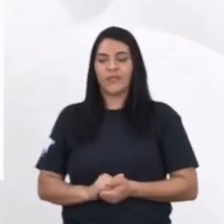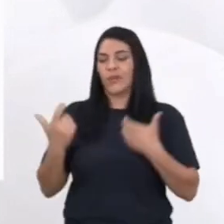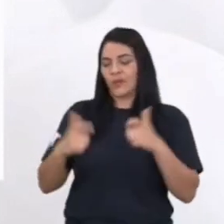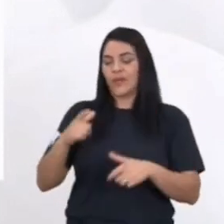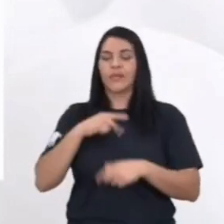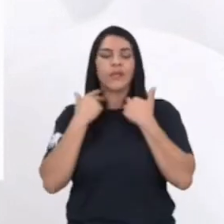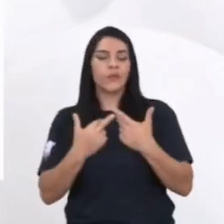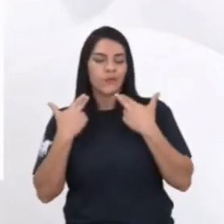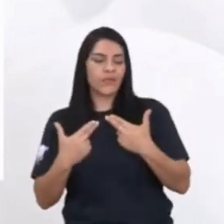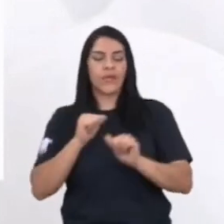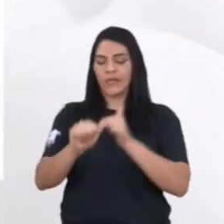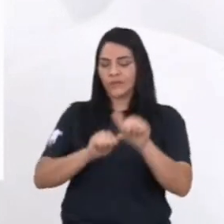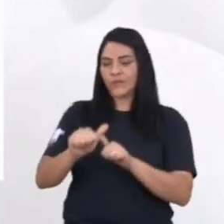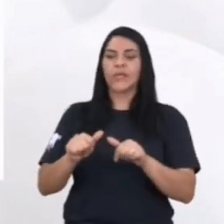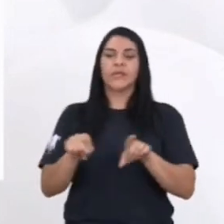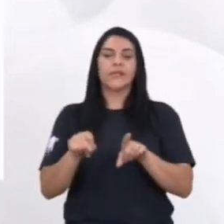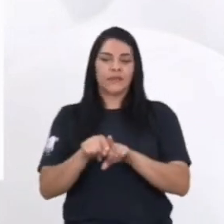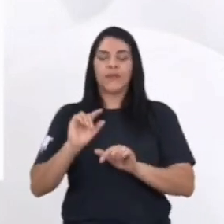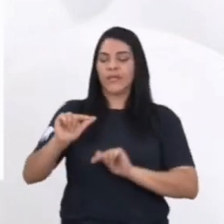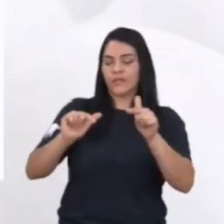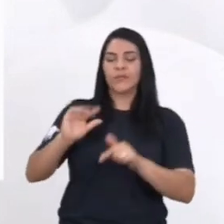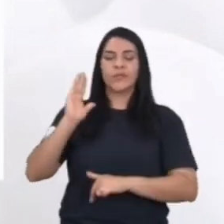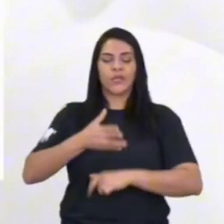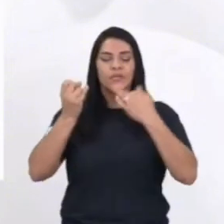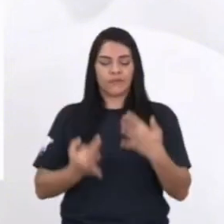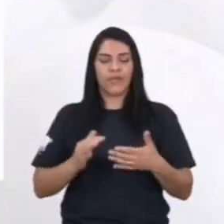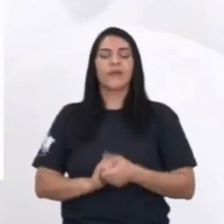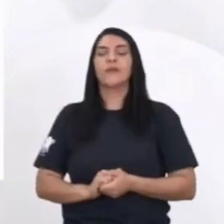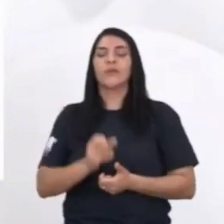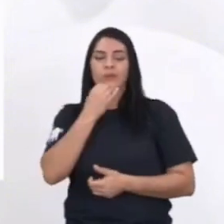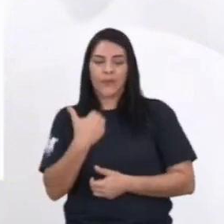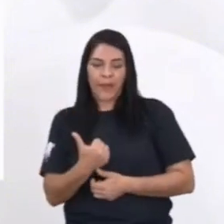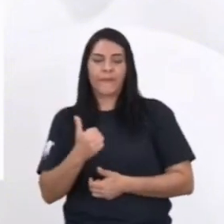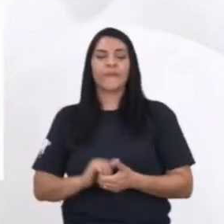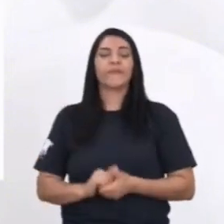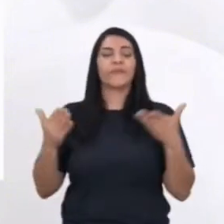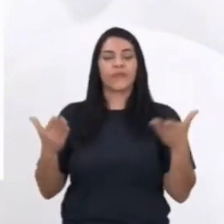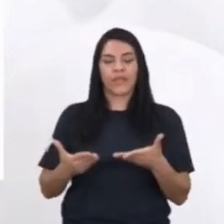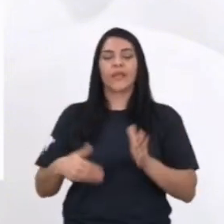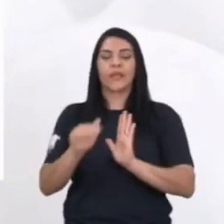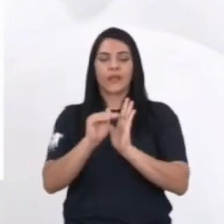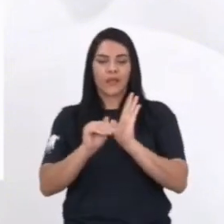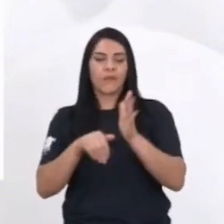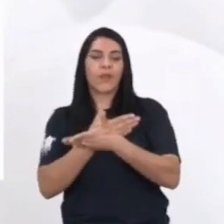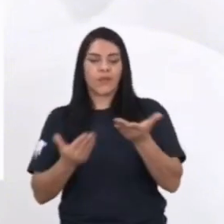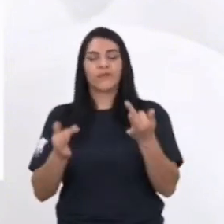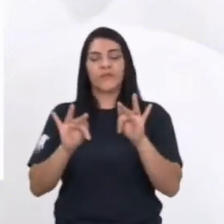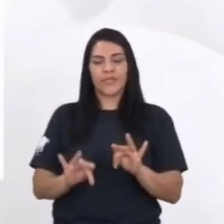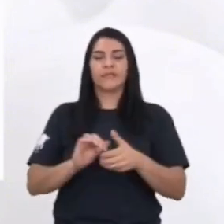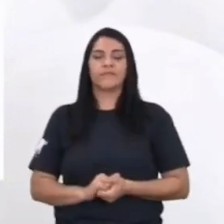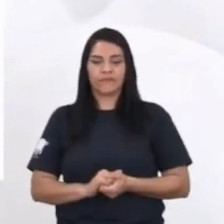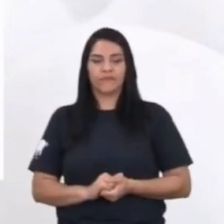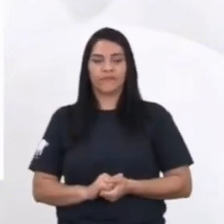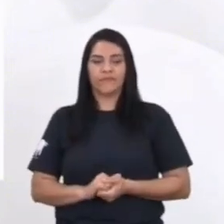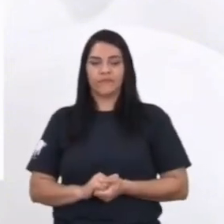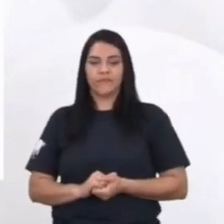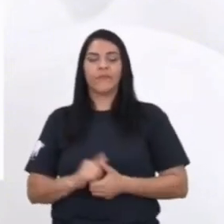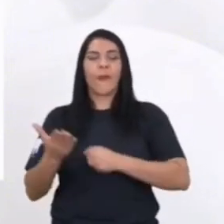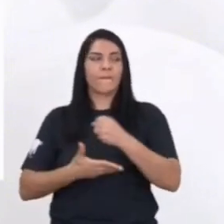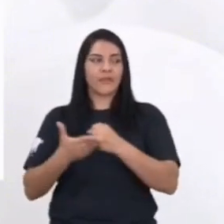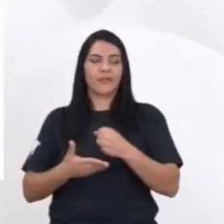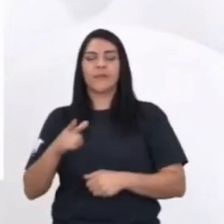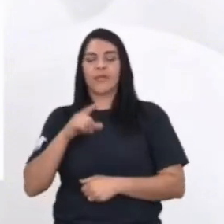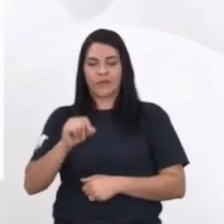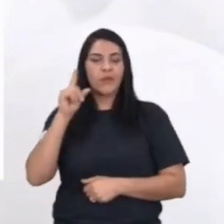as novidades, onde que estão as mudanças, além daquelas outras que eu comentei lá na frente. Tudo bem? E agora cronograma, pra gente finalizar aqui. Basicamente,